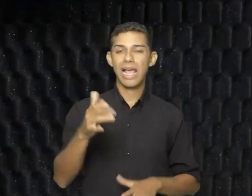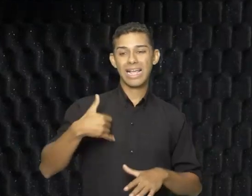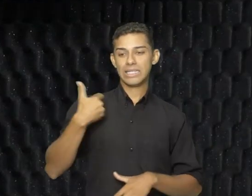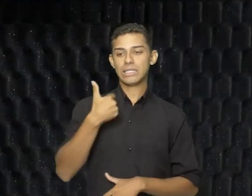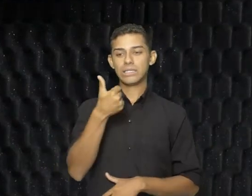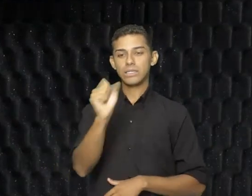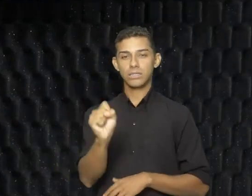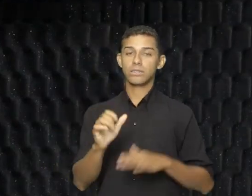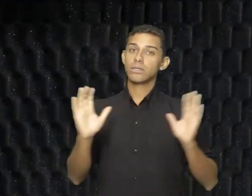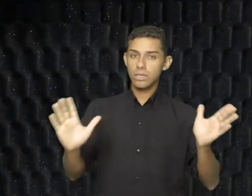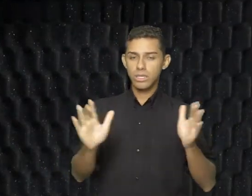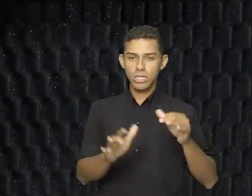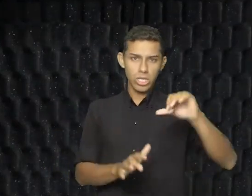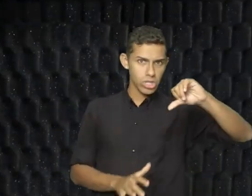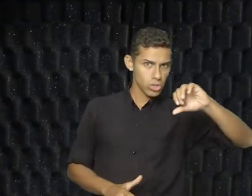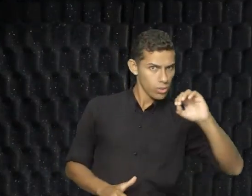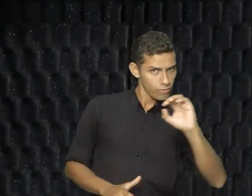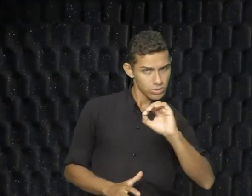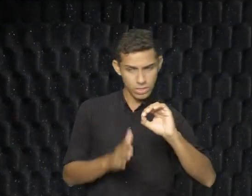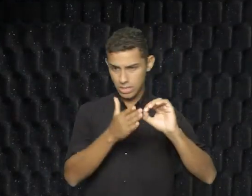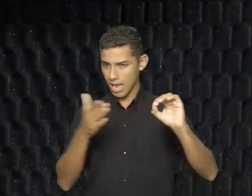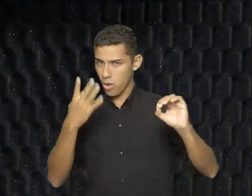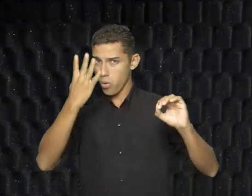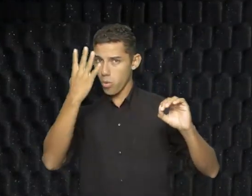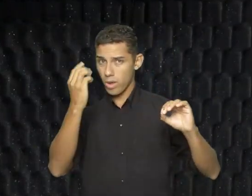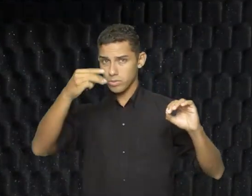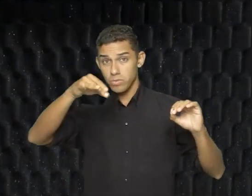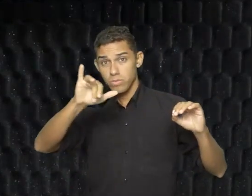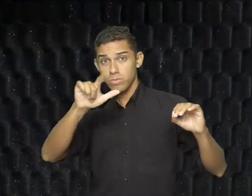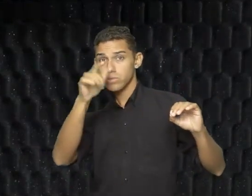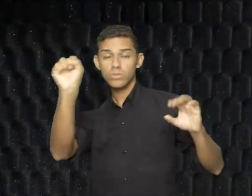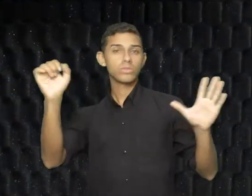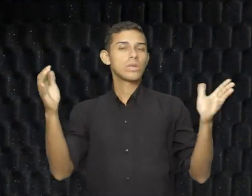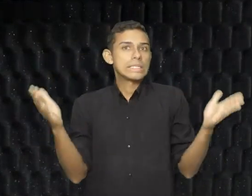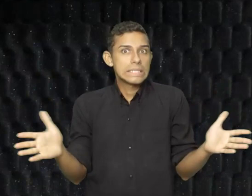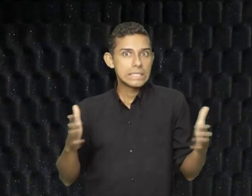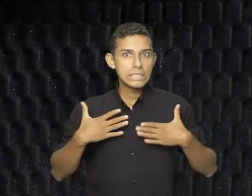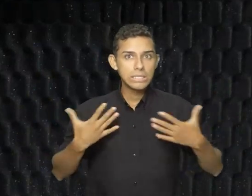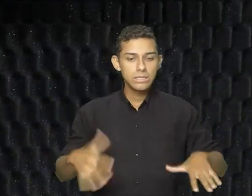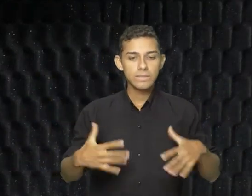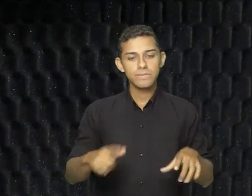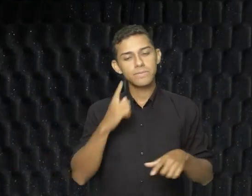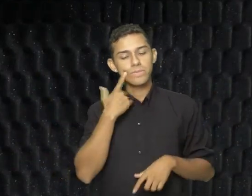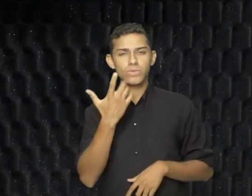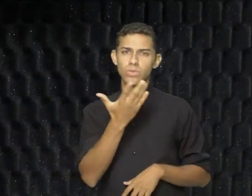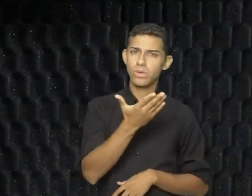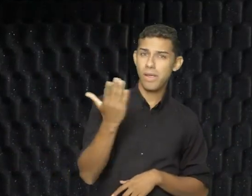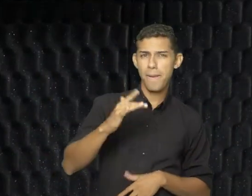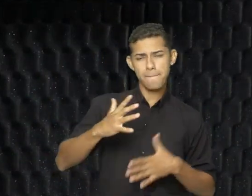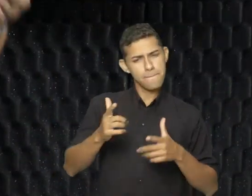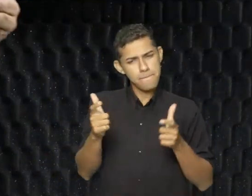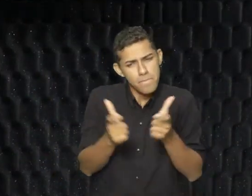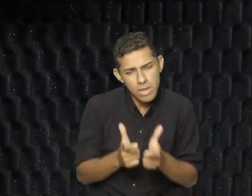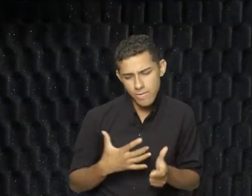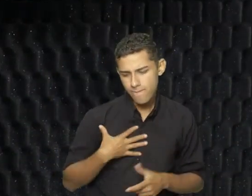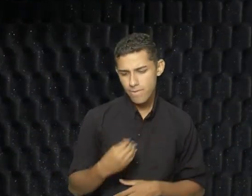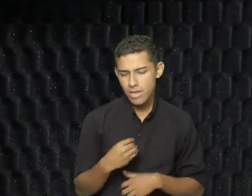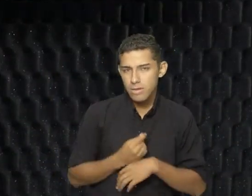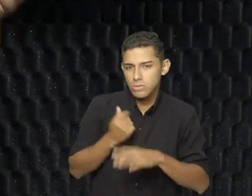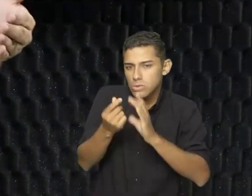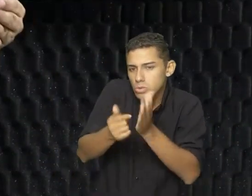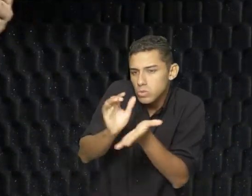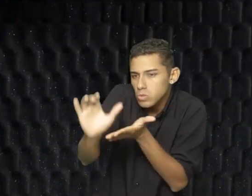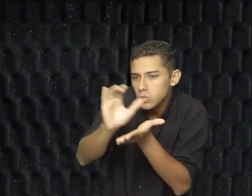variação, de 900 a 4 milhões. Então, se eu tenho consciência, eu vou ter menos filhos, porque isso significa menos